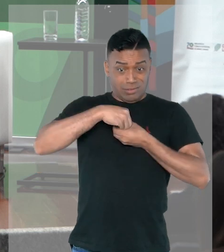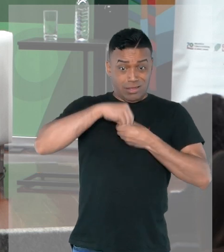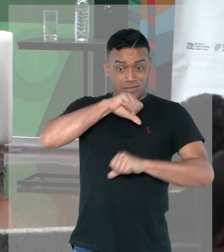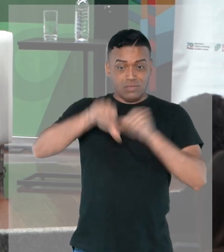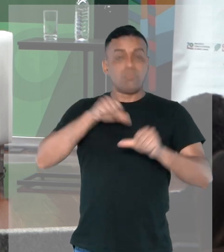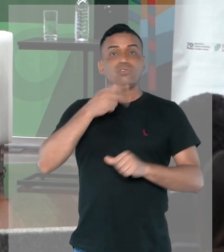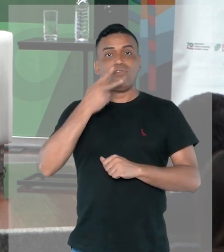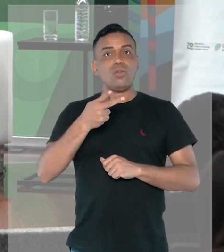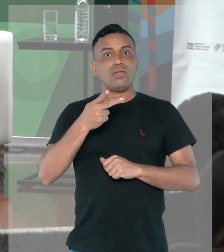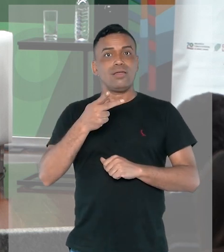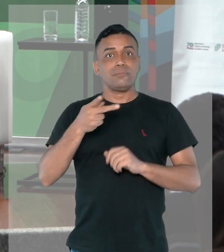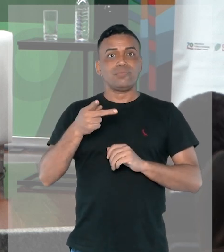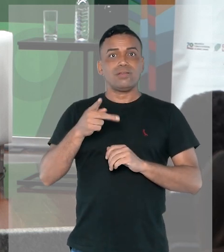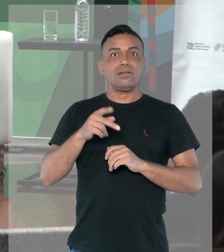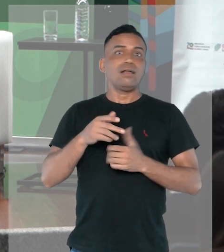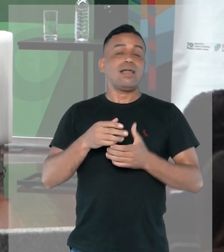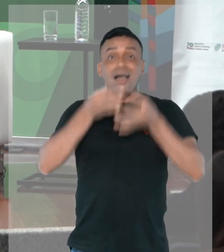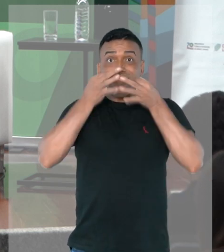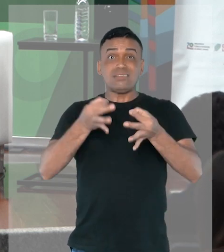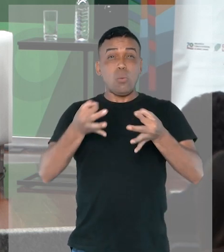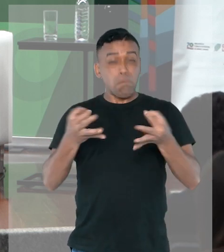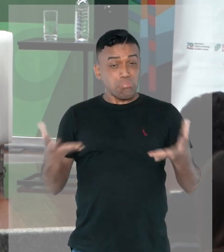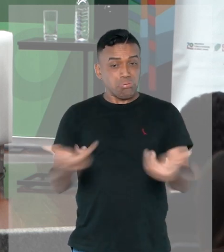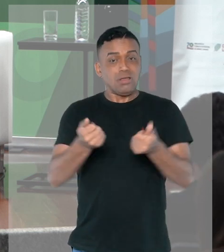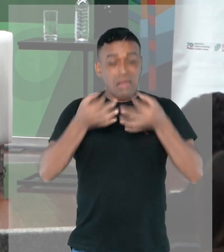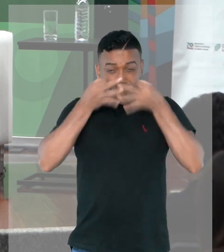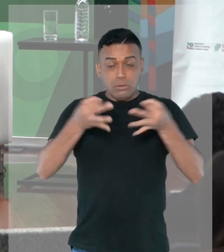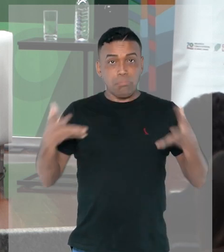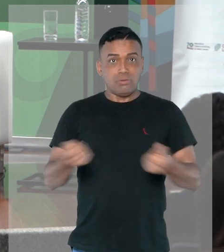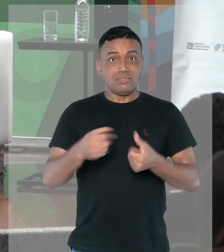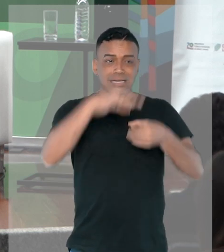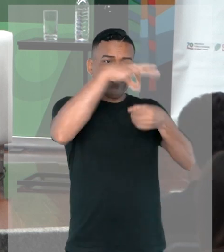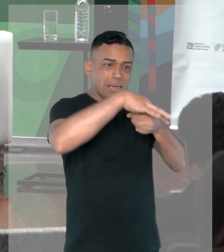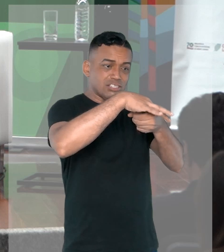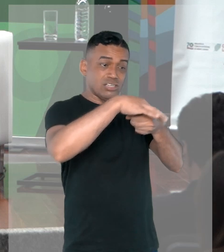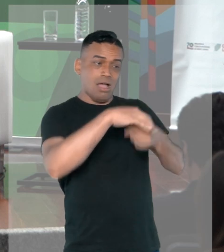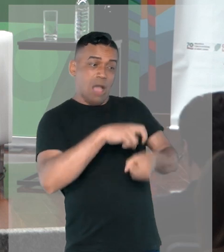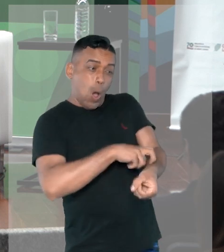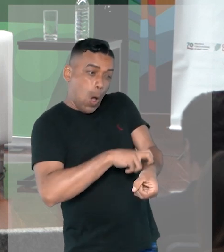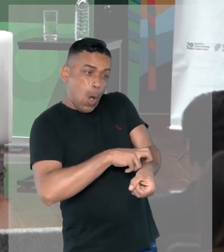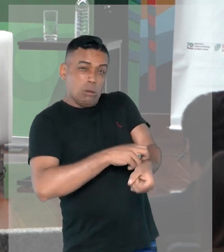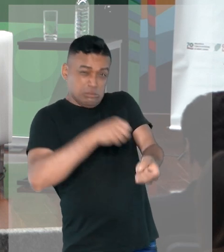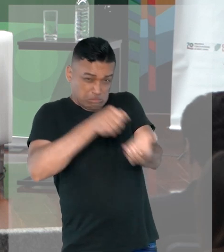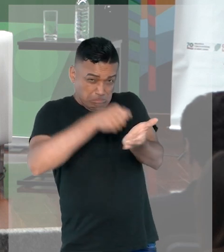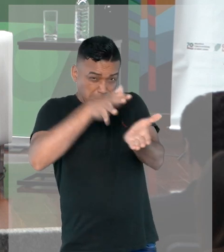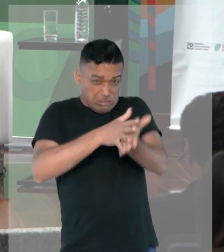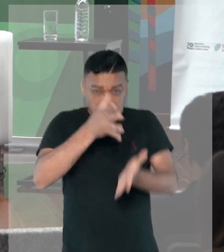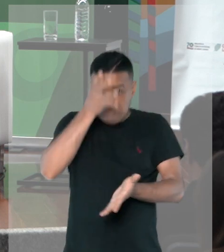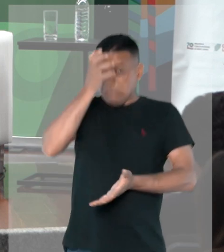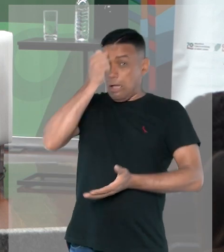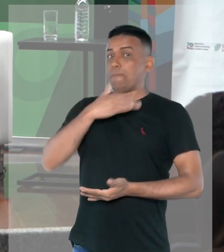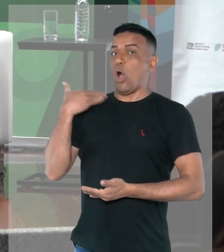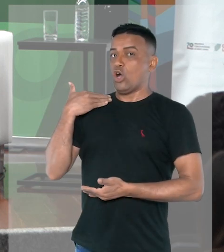gente chama o quê? Um elemento chamado a plena atenção. É uma outra sementezinha, tem a sementezinha da raiva, do ódio, da vingança, da morte, está tudo